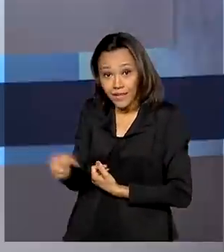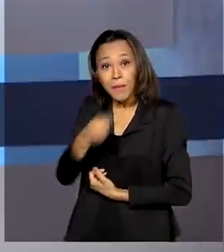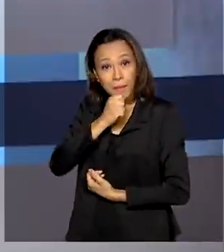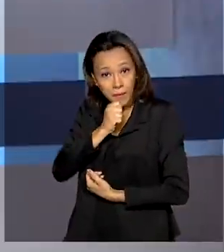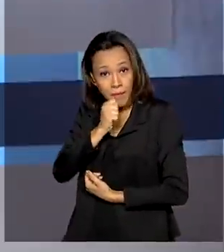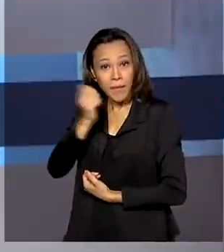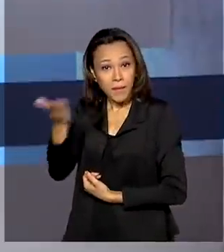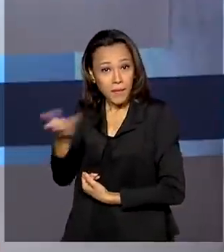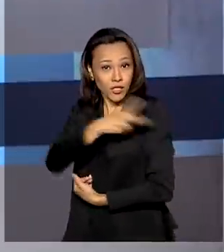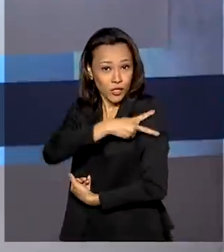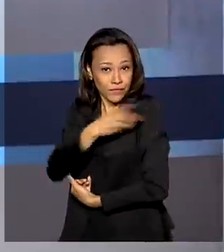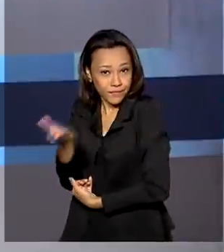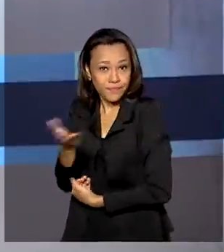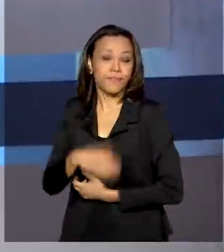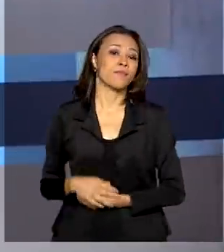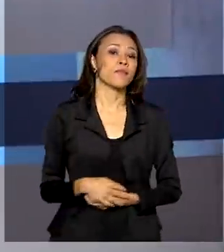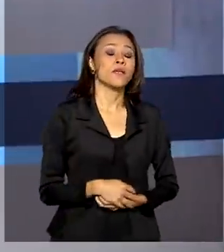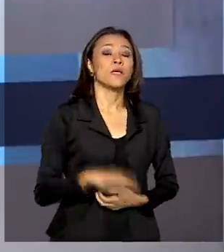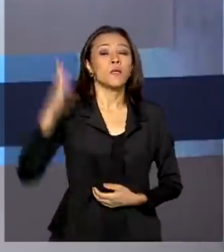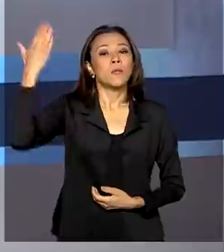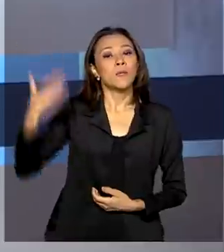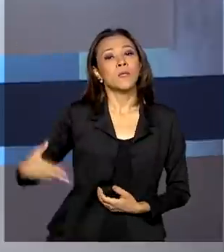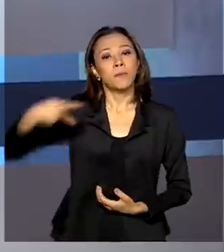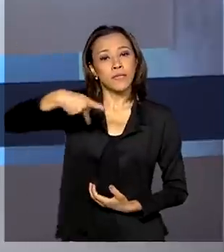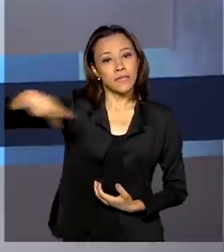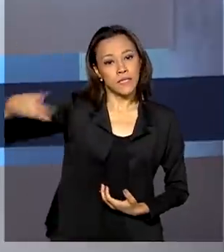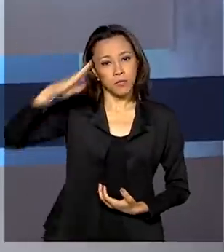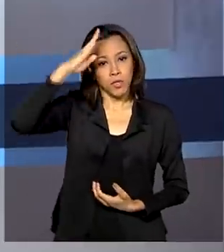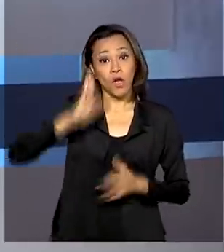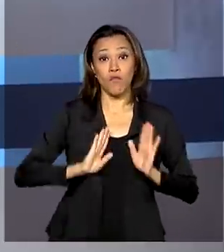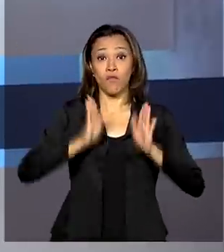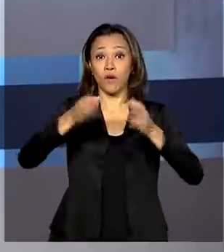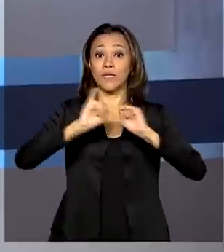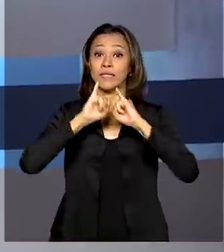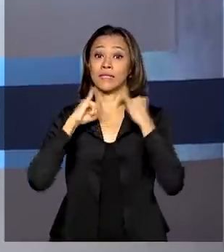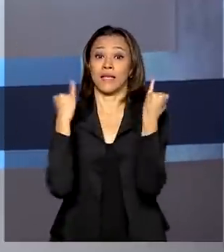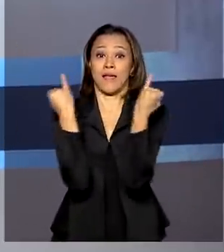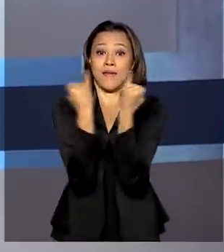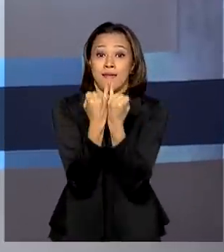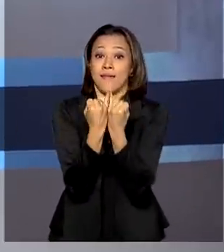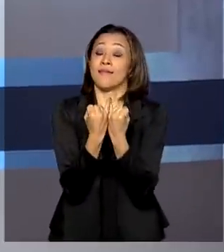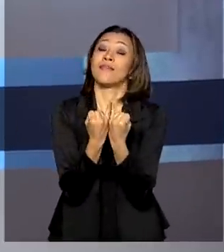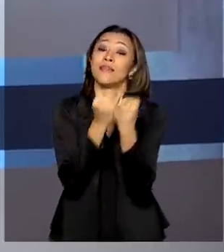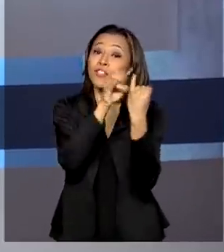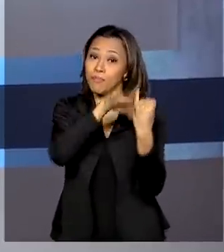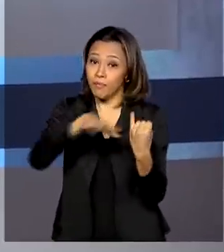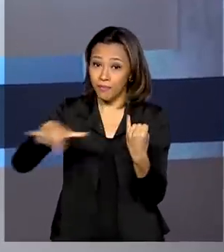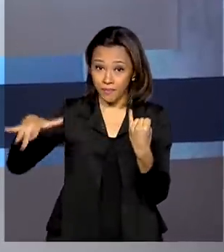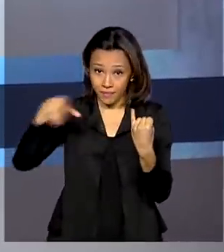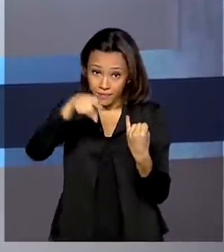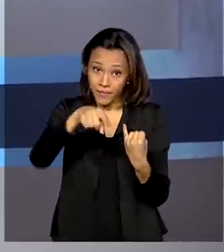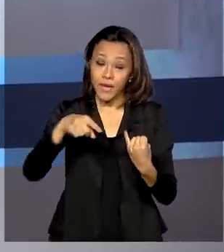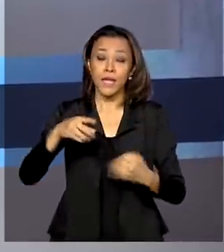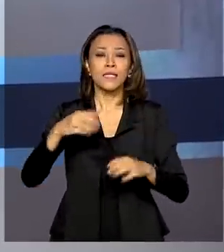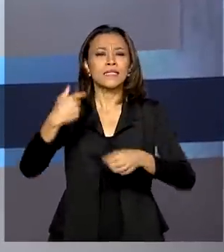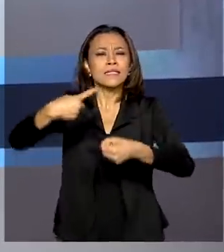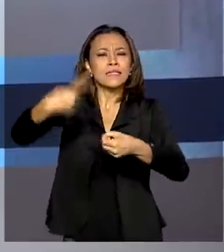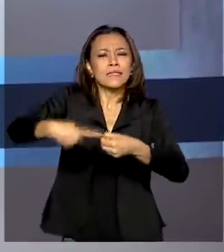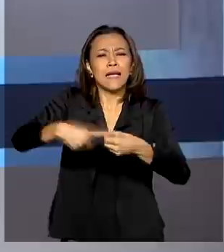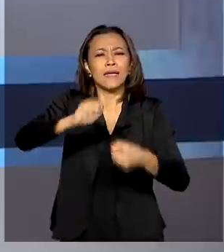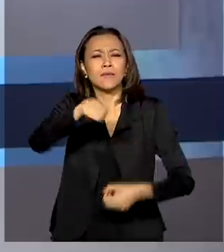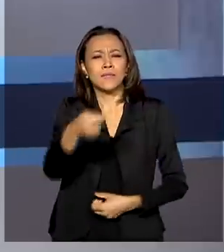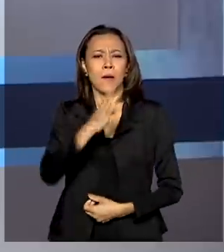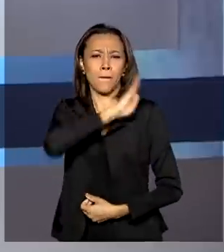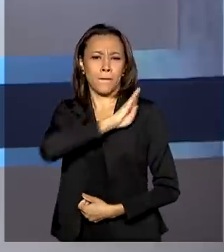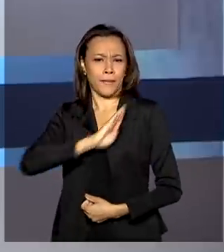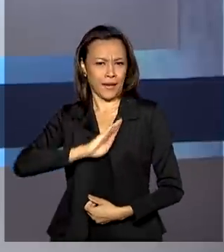entrevistada. O presidente Jair Bolsonaro esteve na ilha de Marajó, no Pará. Na cidade de Breves, anunciou ações do programa